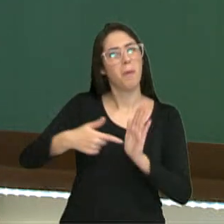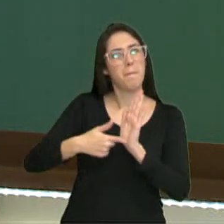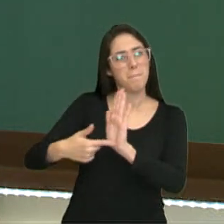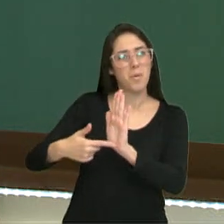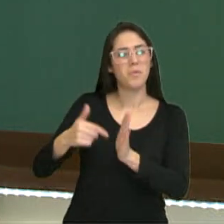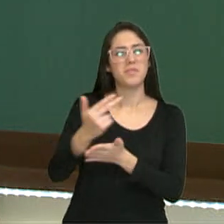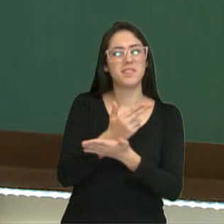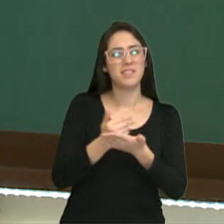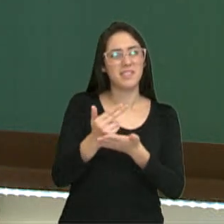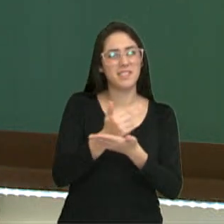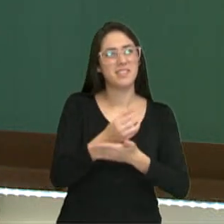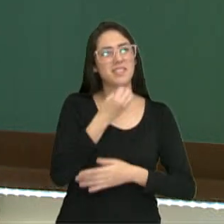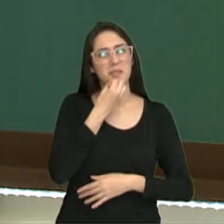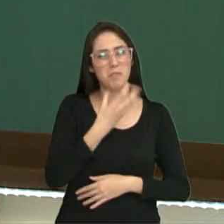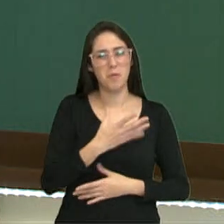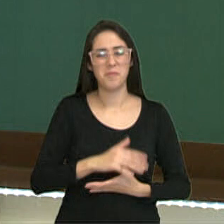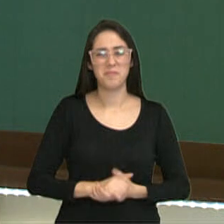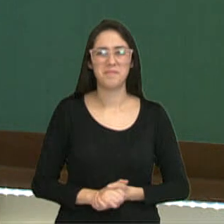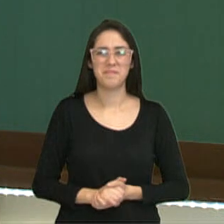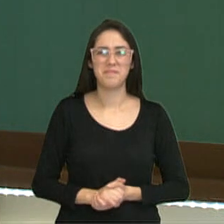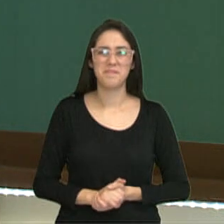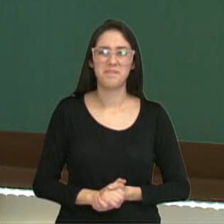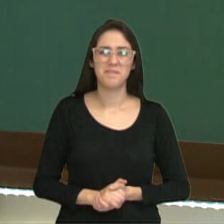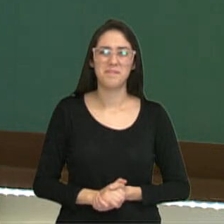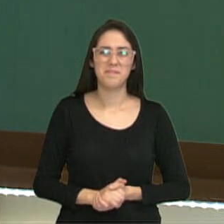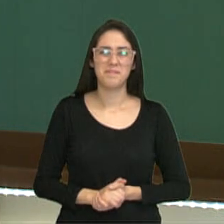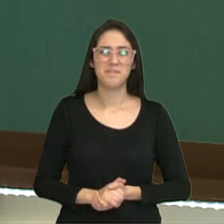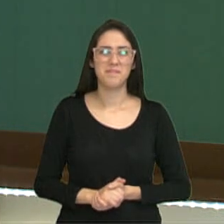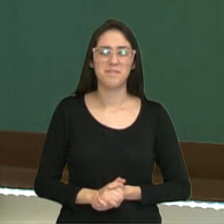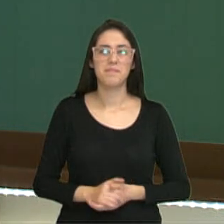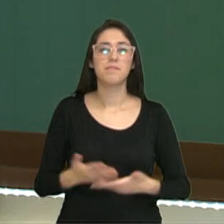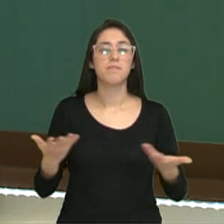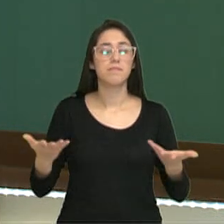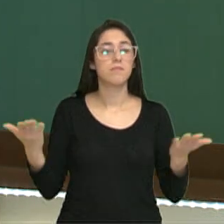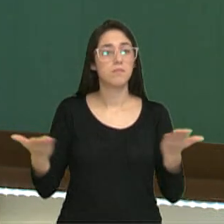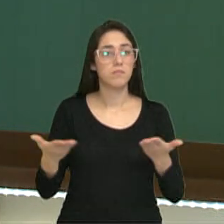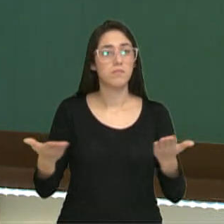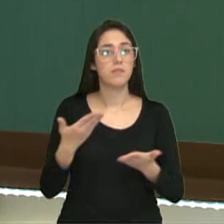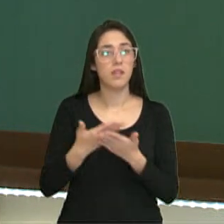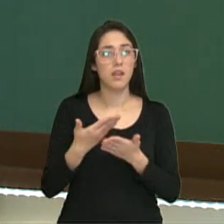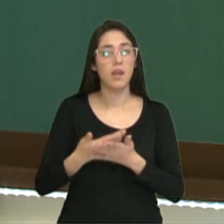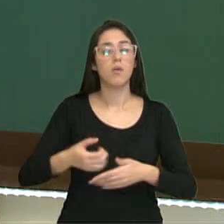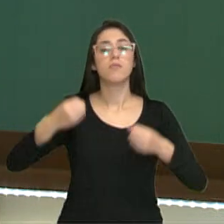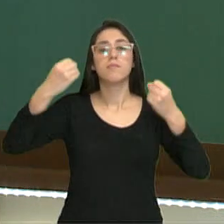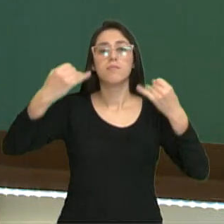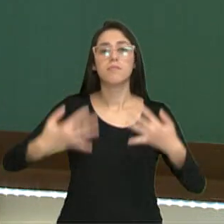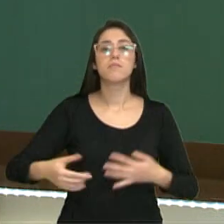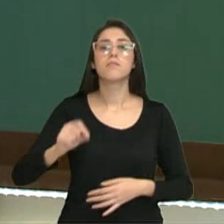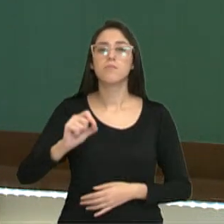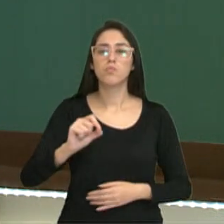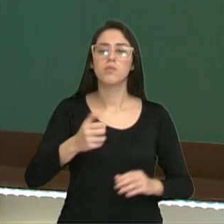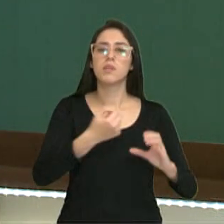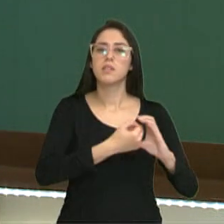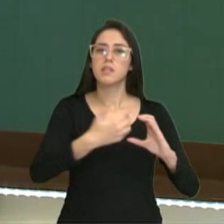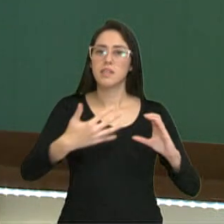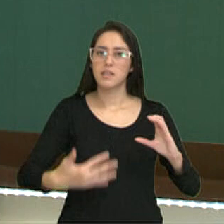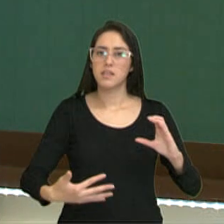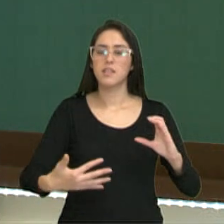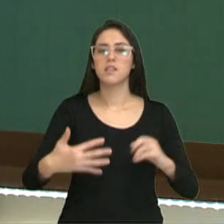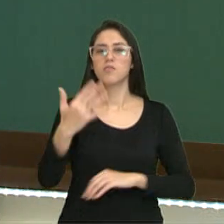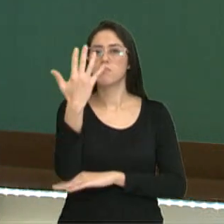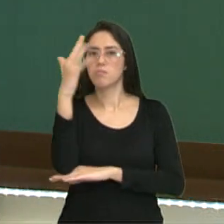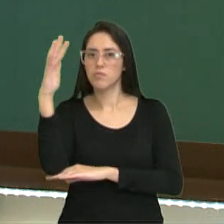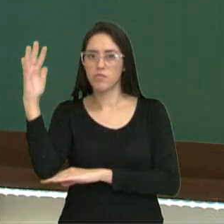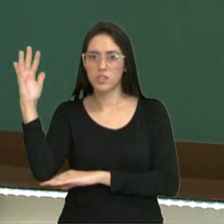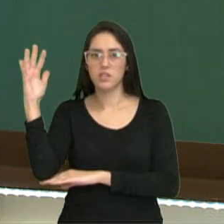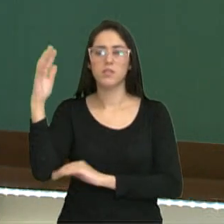Durante a aula para ver como é que ficou, ok? Então, nessa aula, nós estudamos sobre as características da vegetação